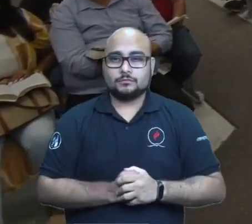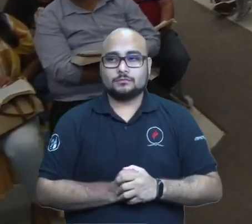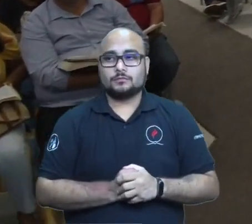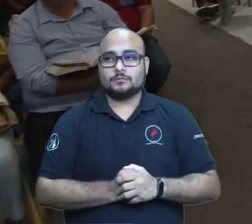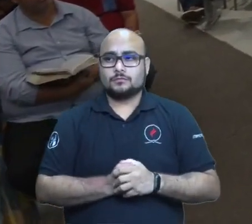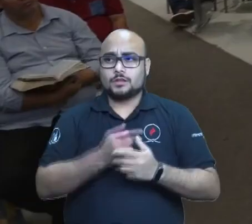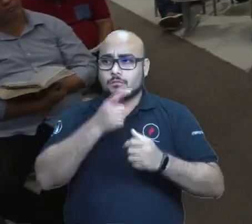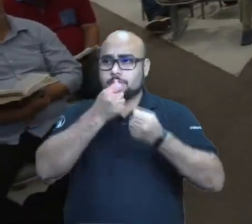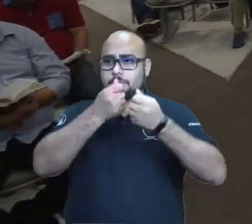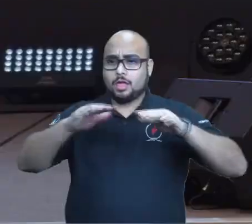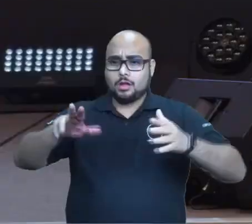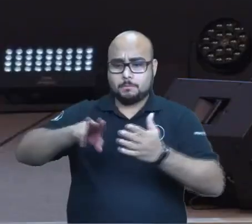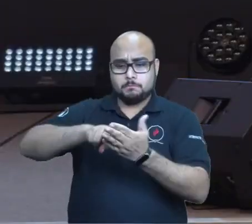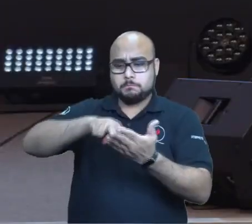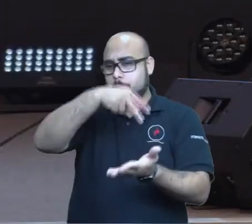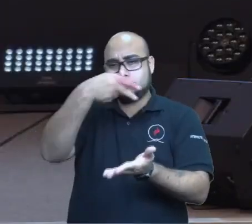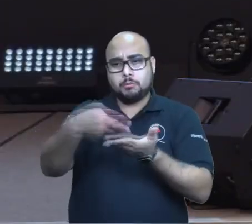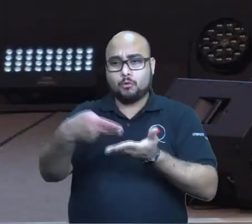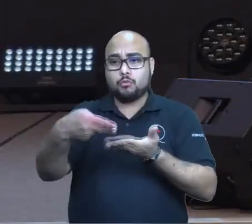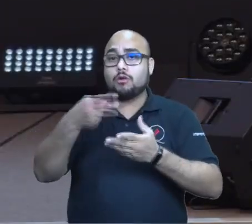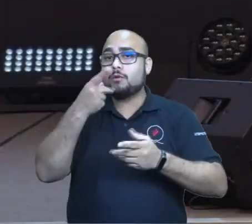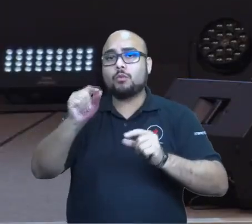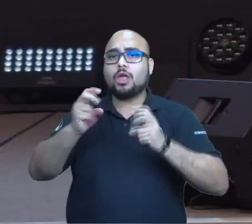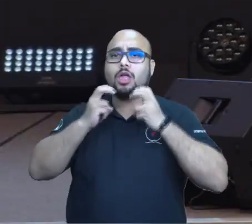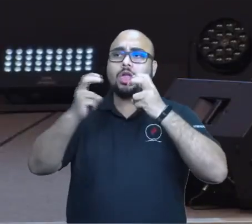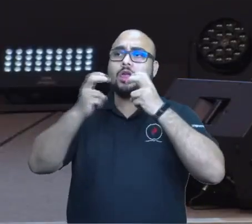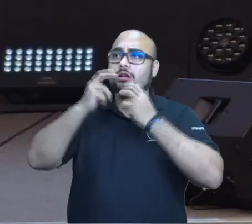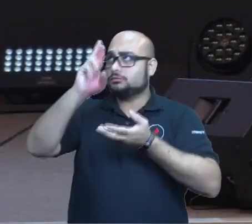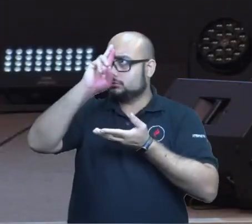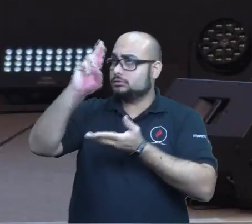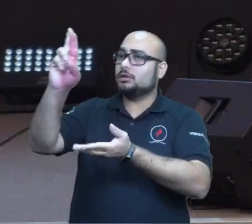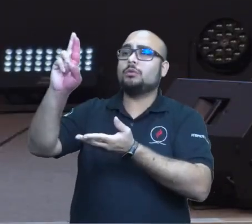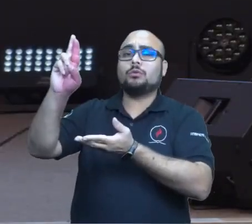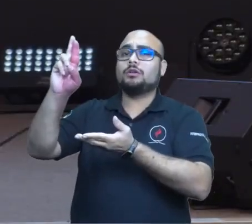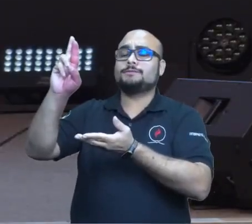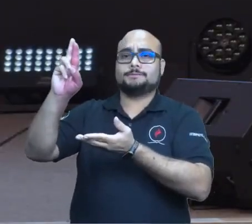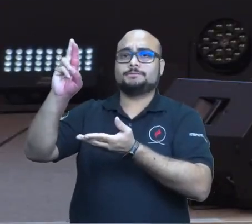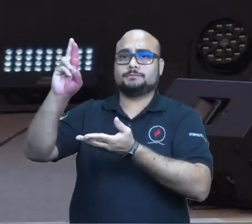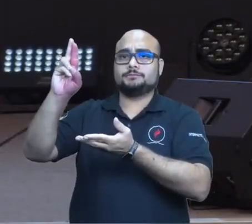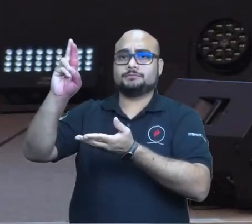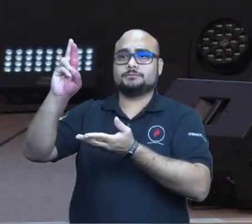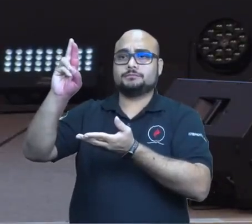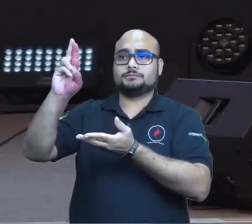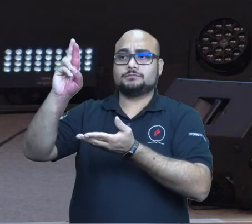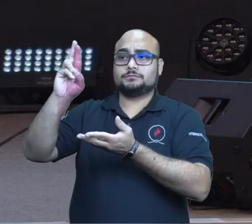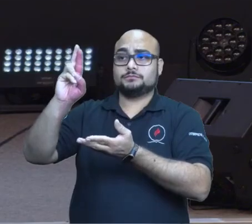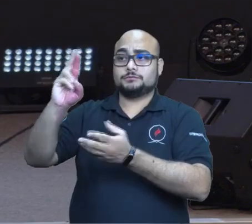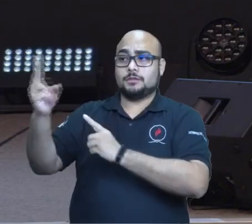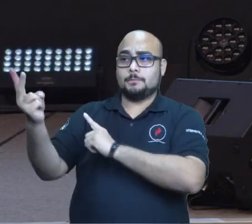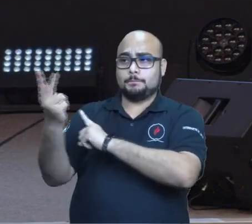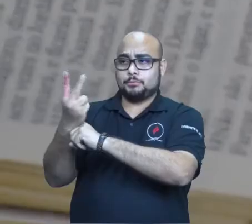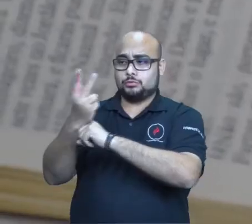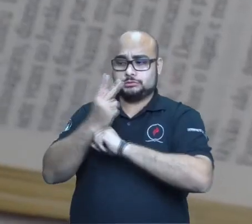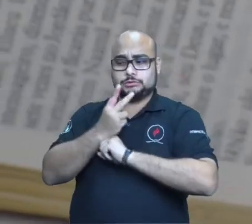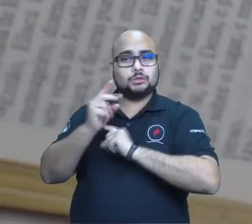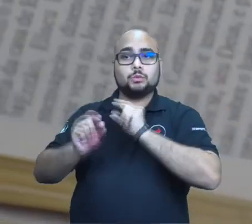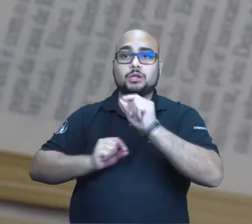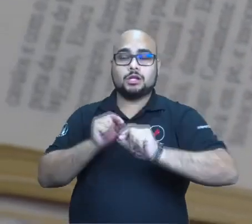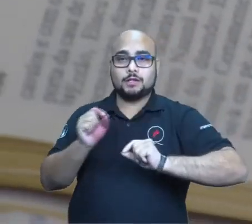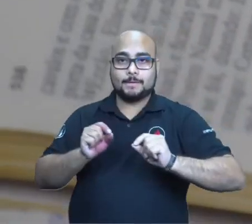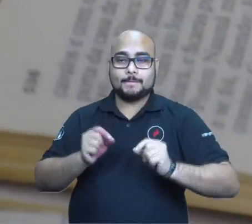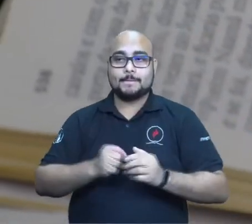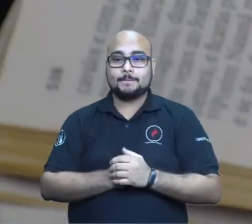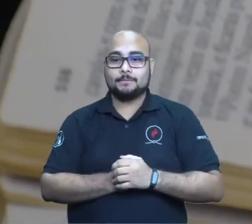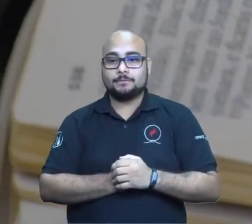e clamou e disse ai meu Senhor porque era emprestado e disse o homem de Deus Onde